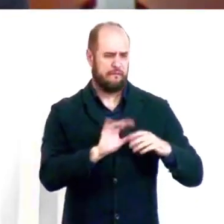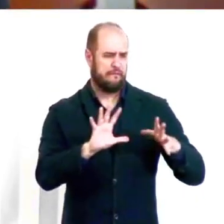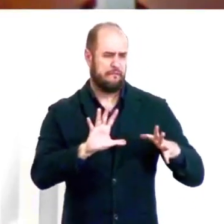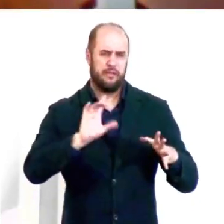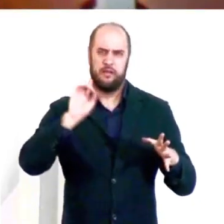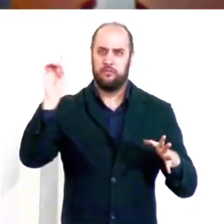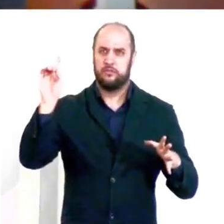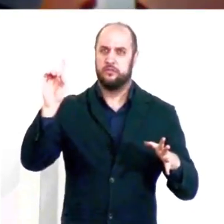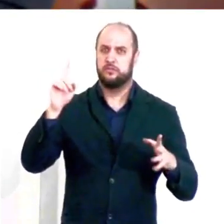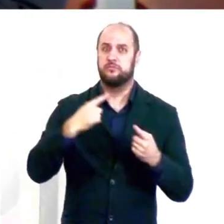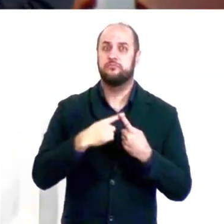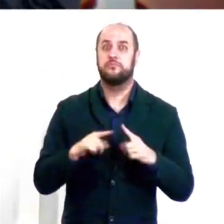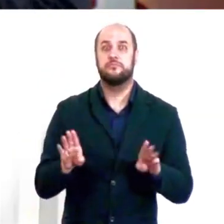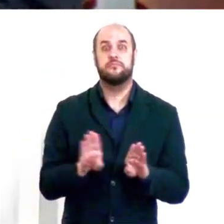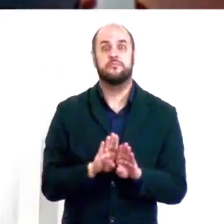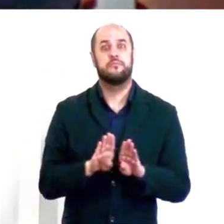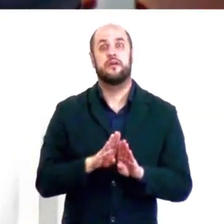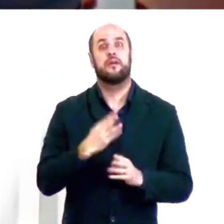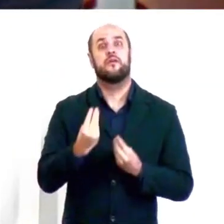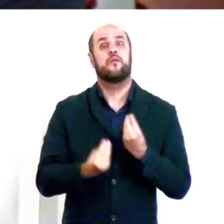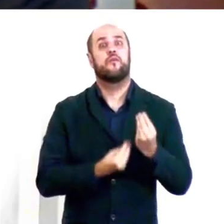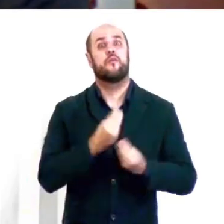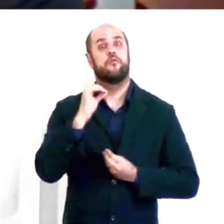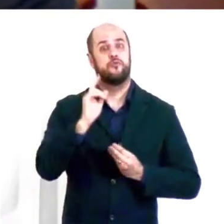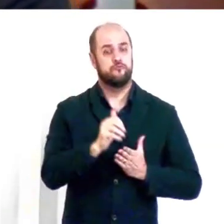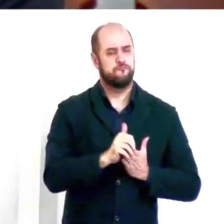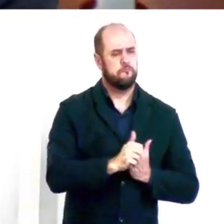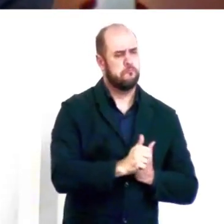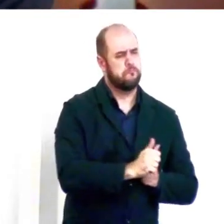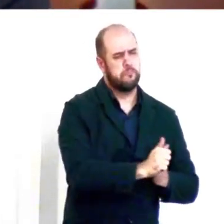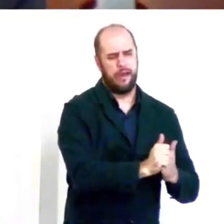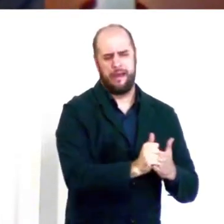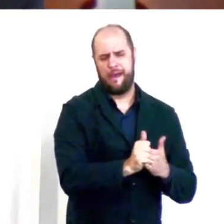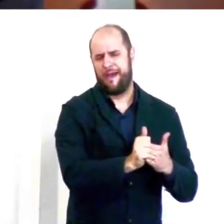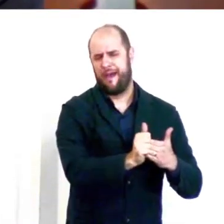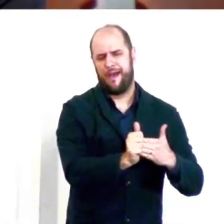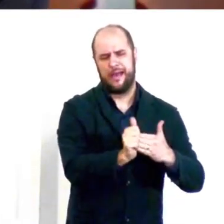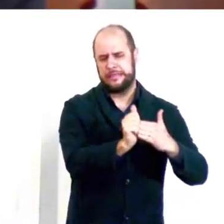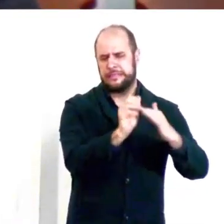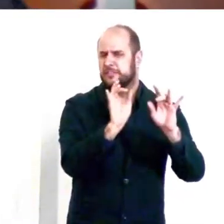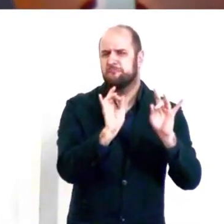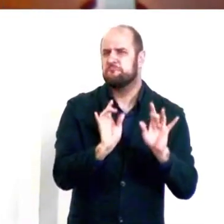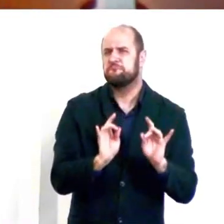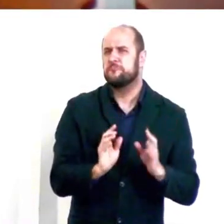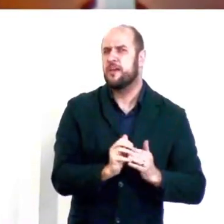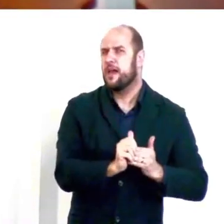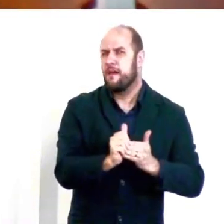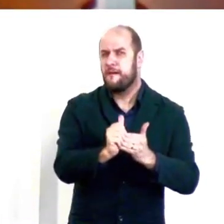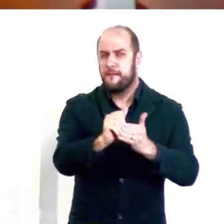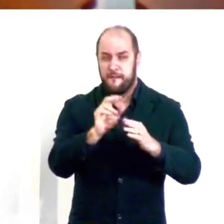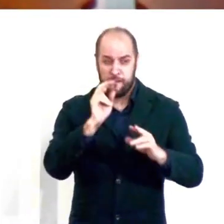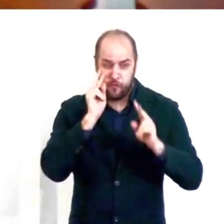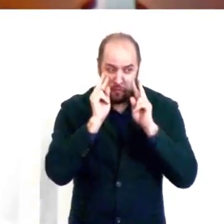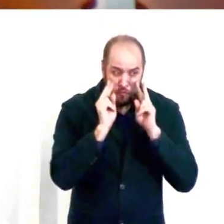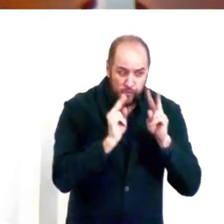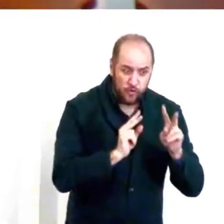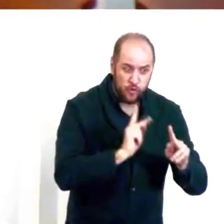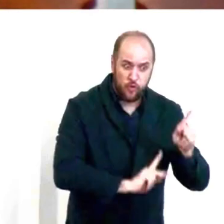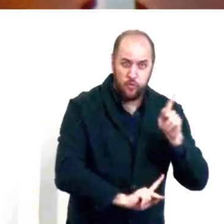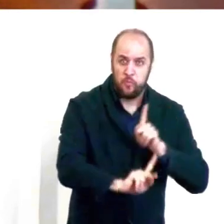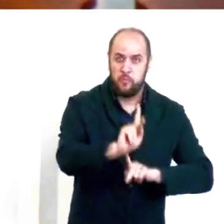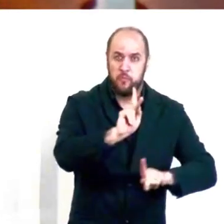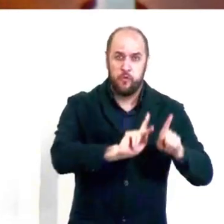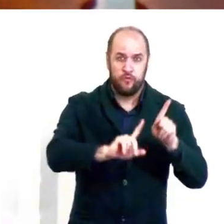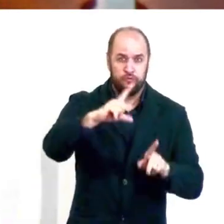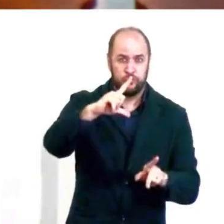também na forma como Deus vai agora conduzir de uma forma mais específica, olhando para um povo que agora Ele vai